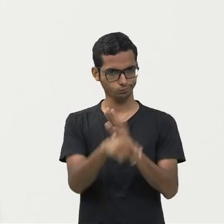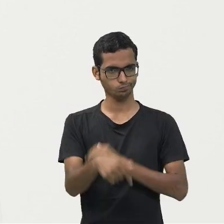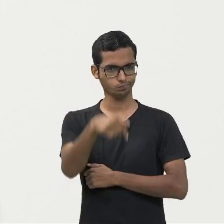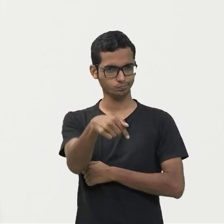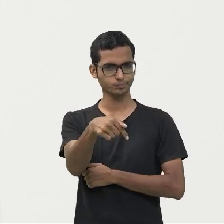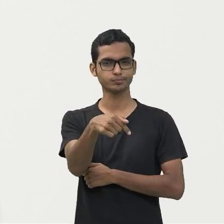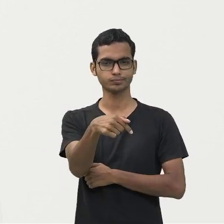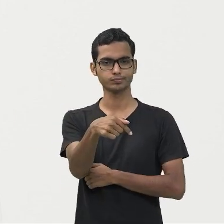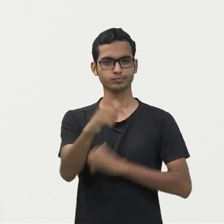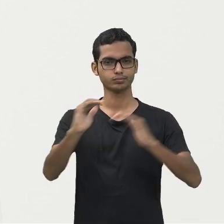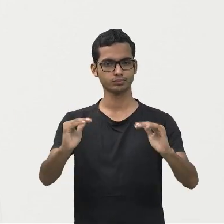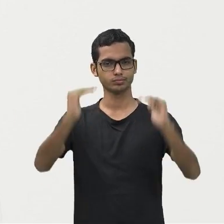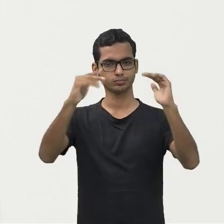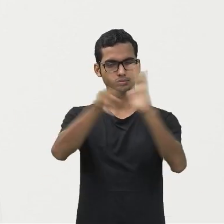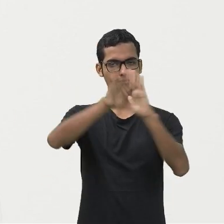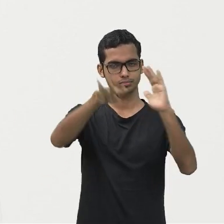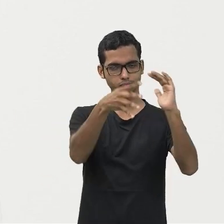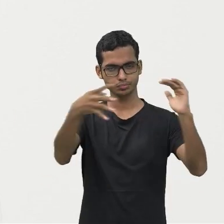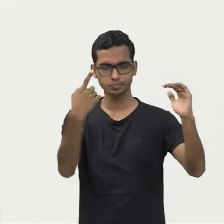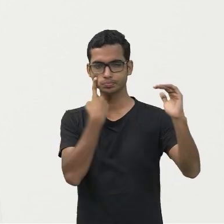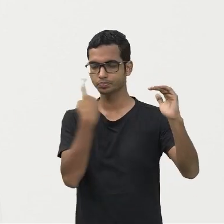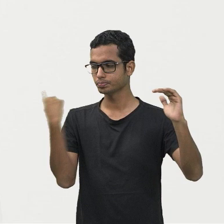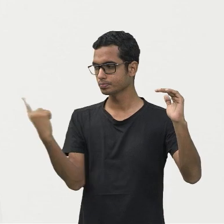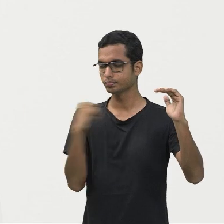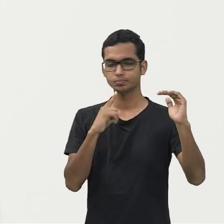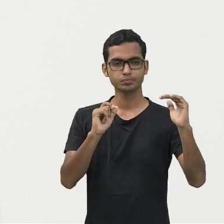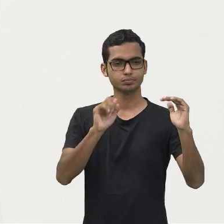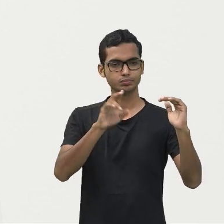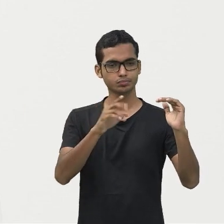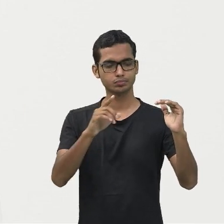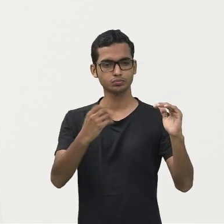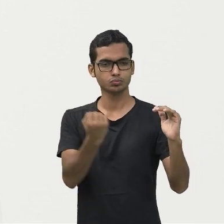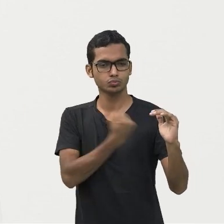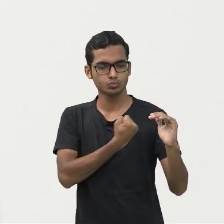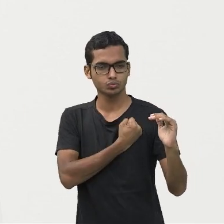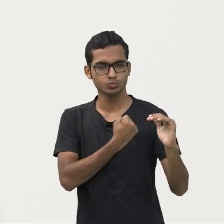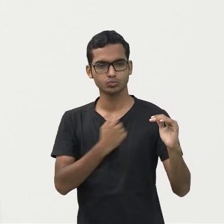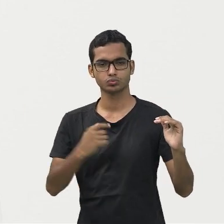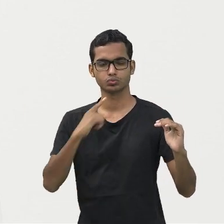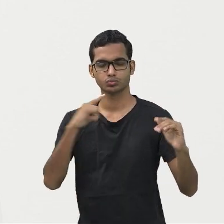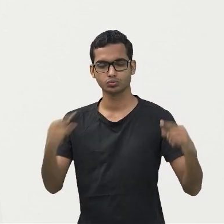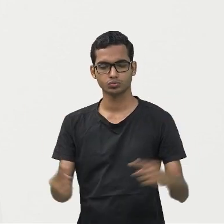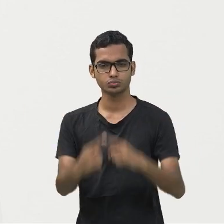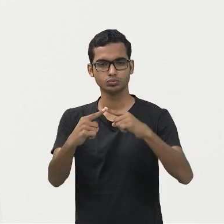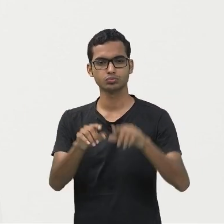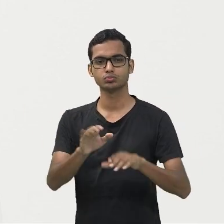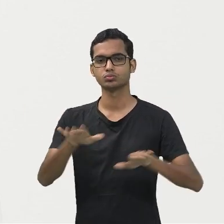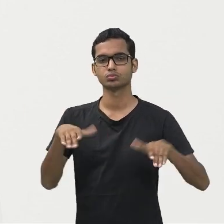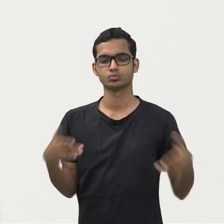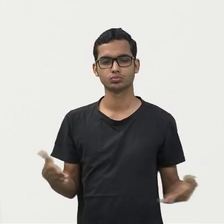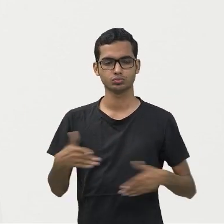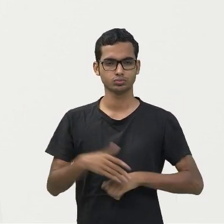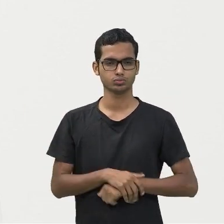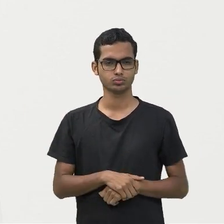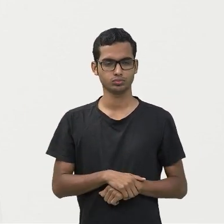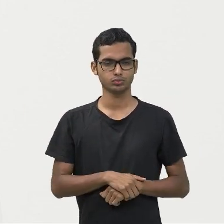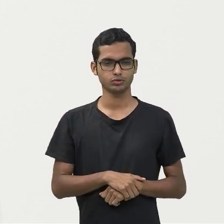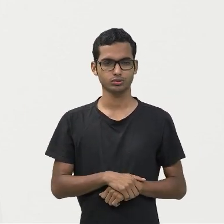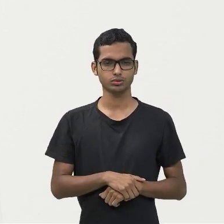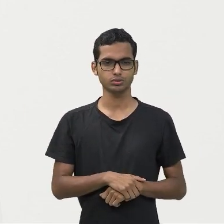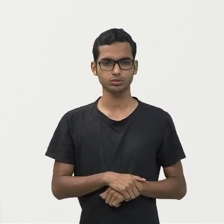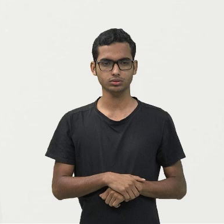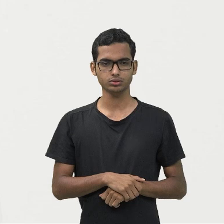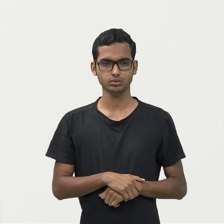ali da parte de cima da minha tabela, né, o meu número par correspondente, ou seja, o meu sétimo termo,